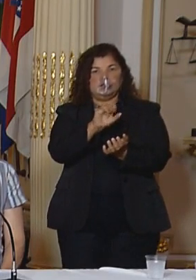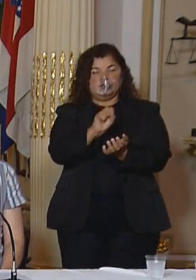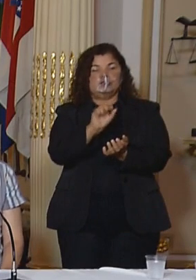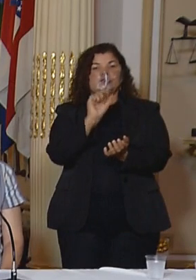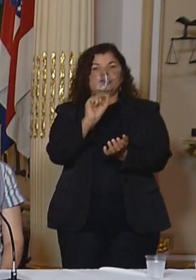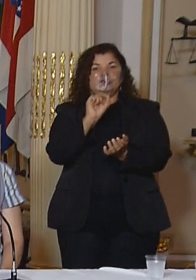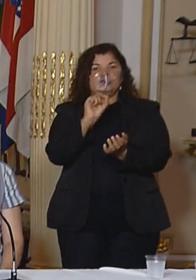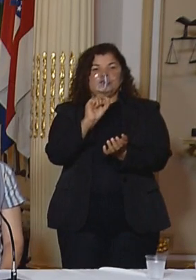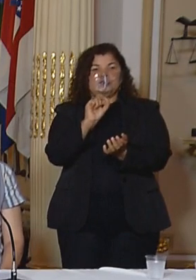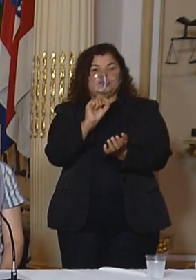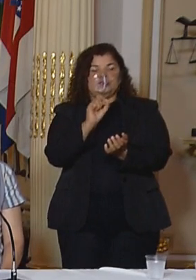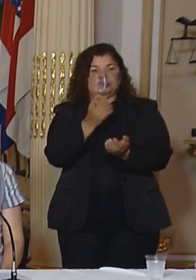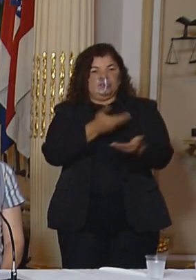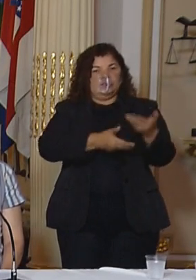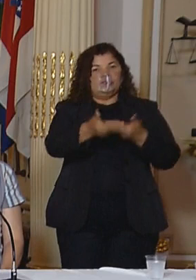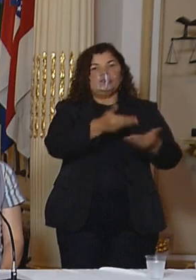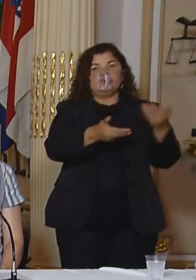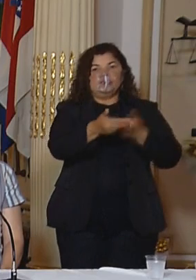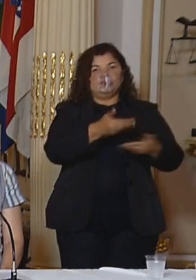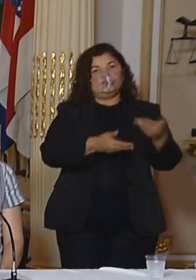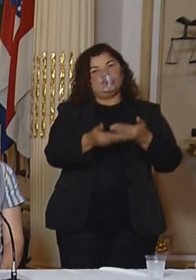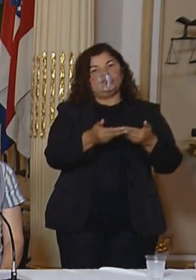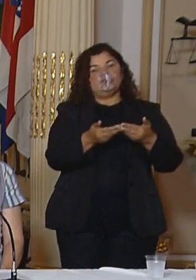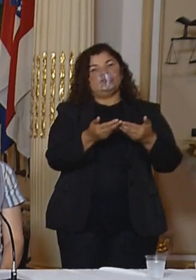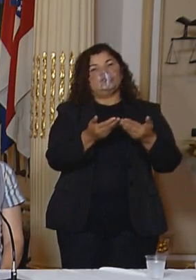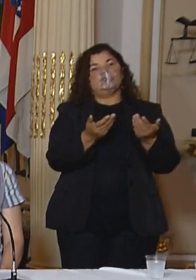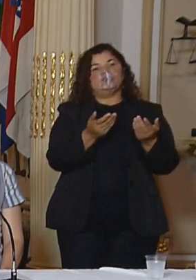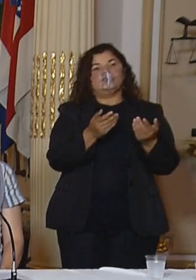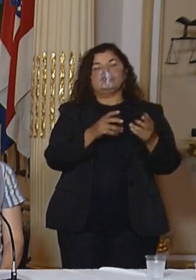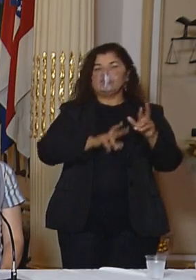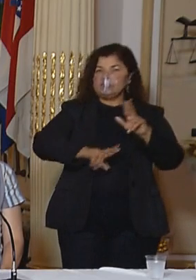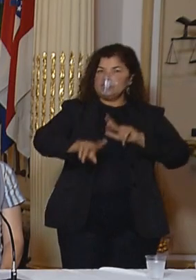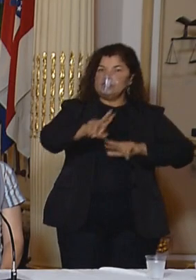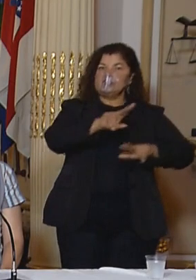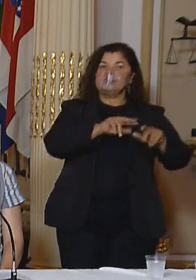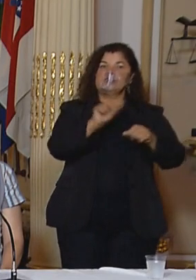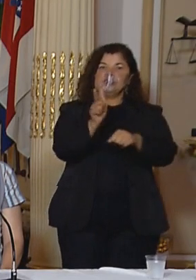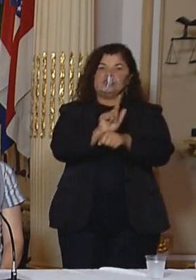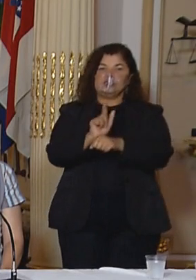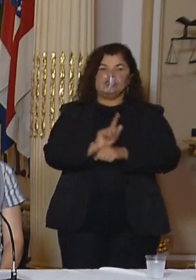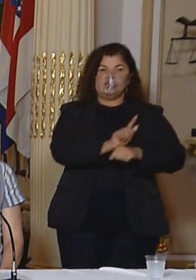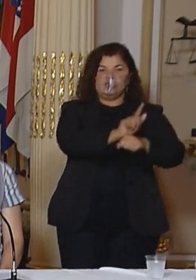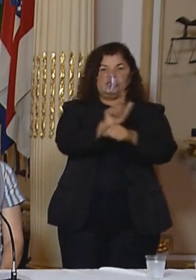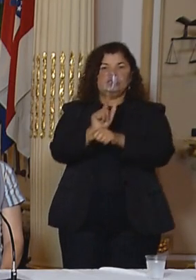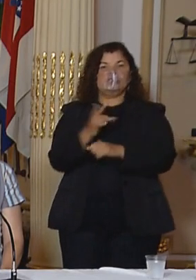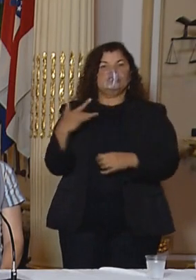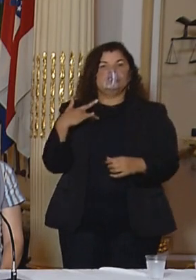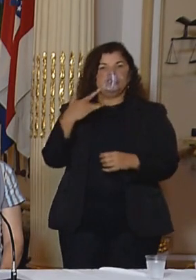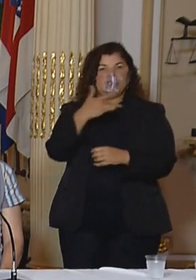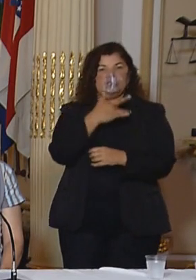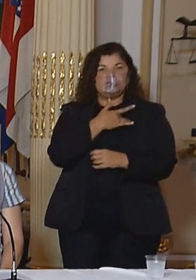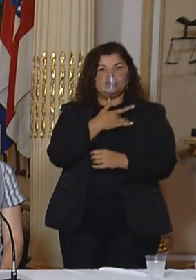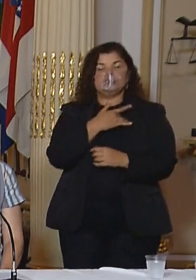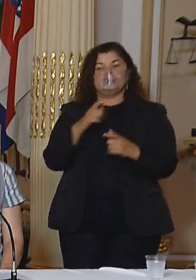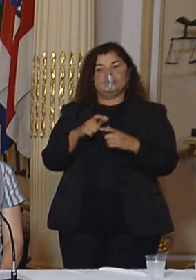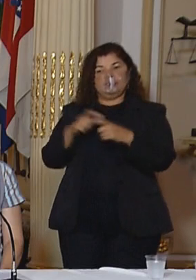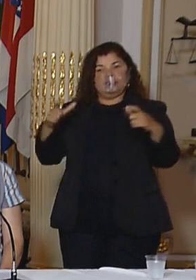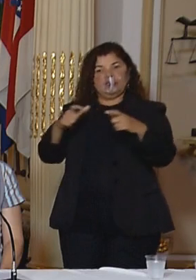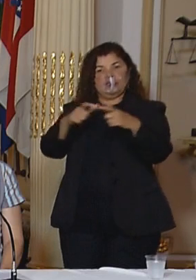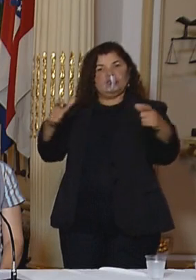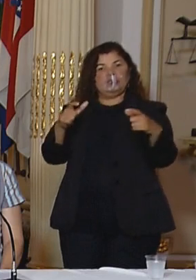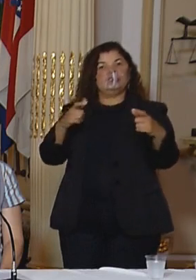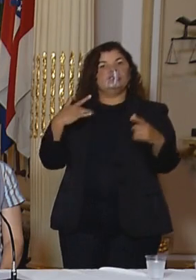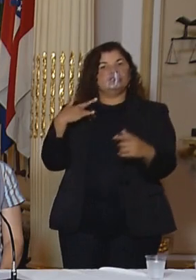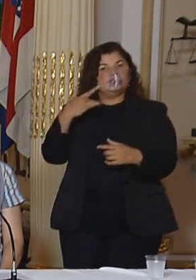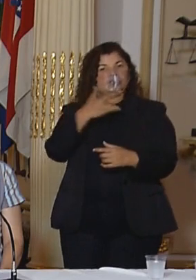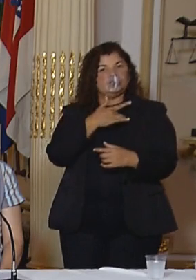necessária solidariedade entre as diversas gerências regionais de saúde e as macro-regiões do estado,